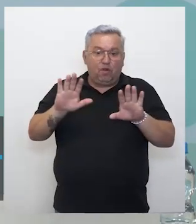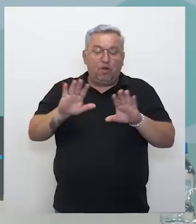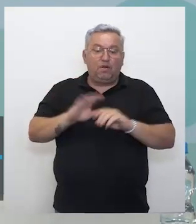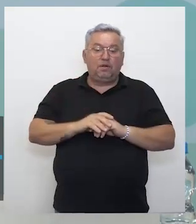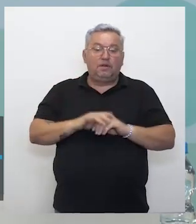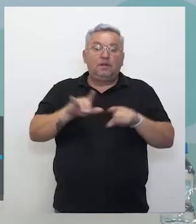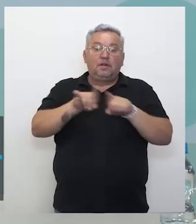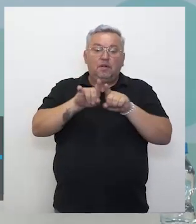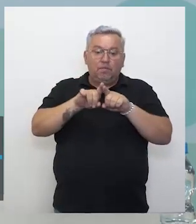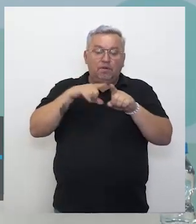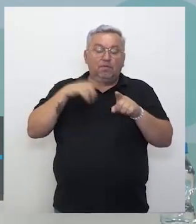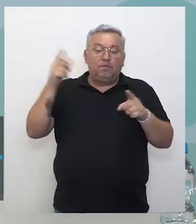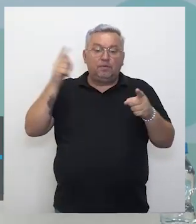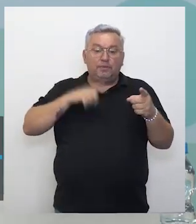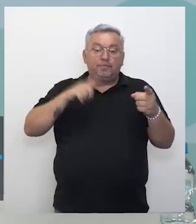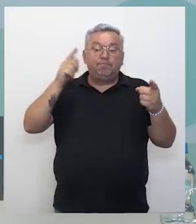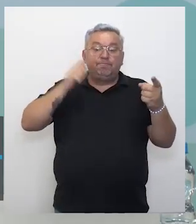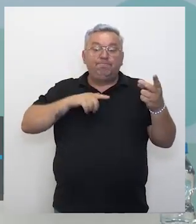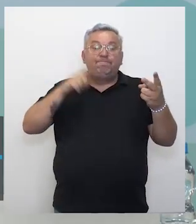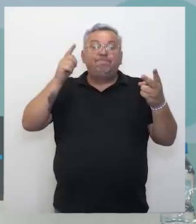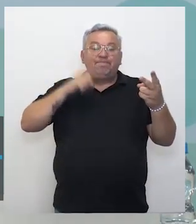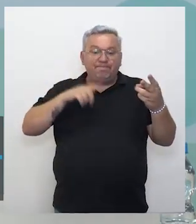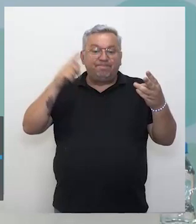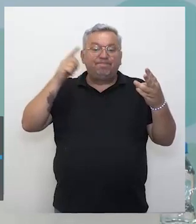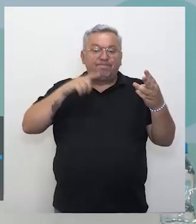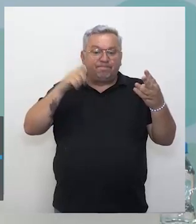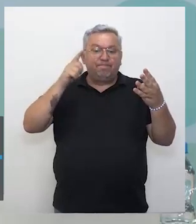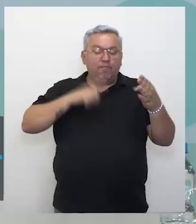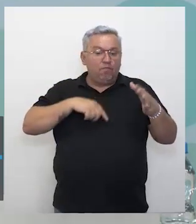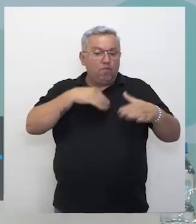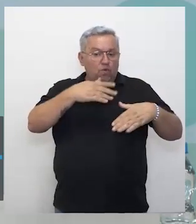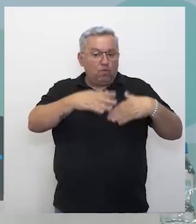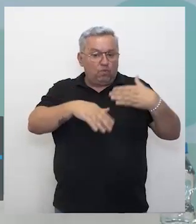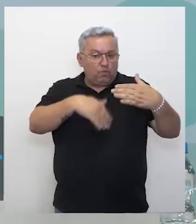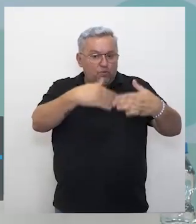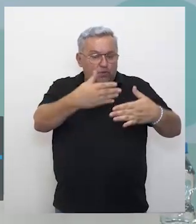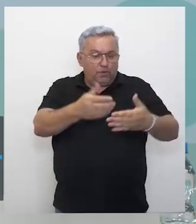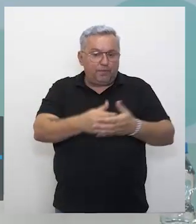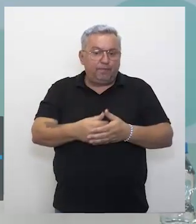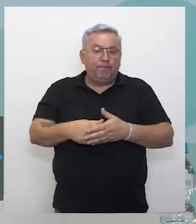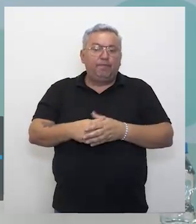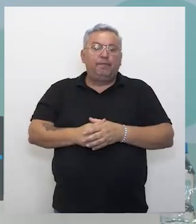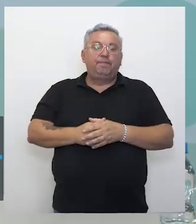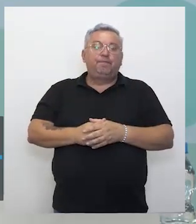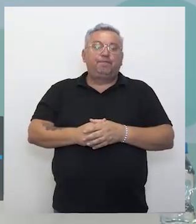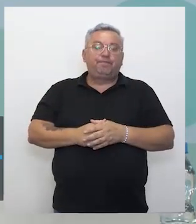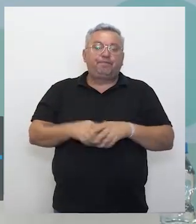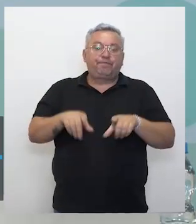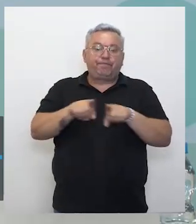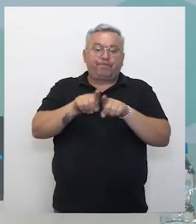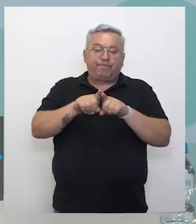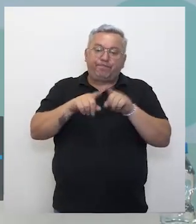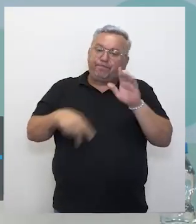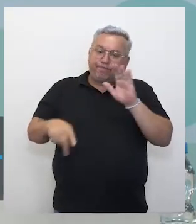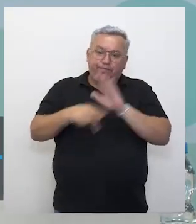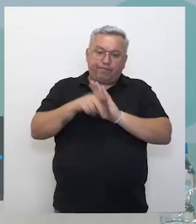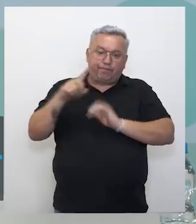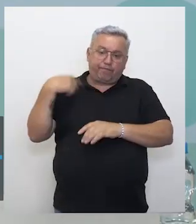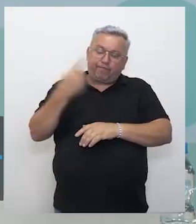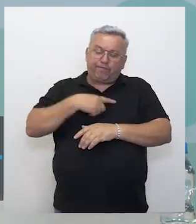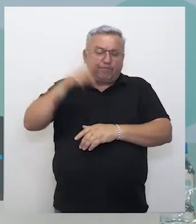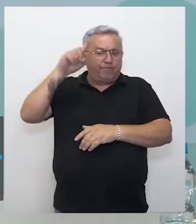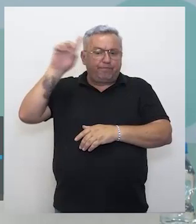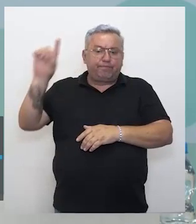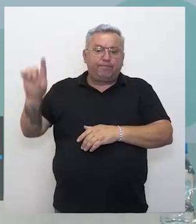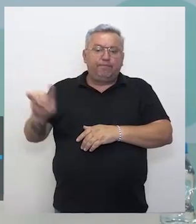passado. Ele é repetitivo, né? Porque vai se repetindo de uma pessoa para outra, de uma geração para outra, e faz parte do nosso